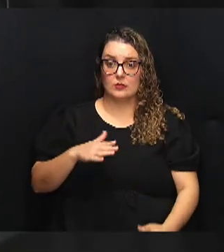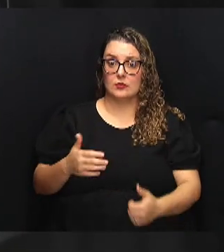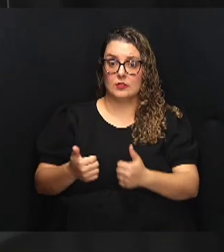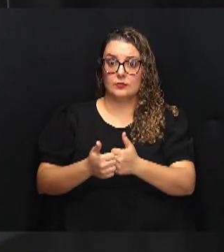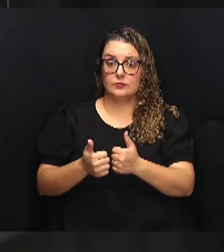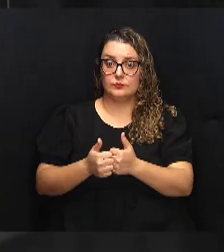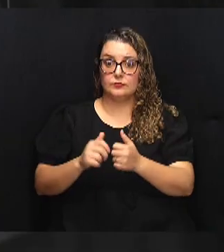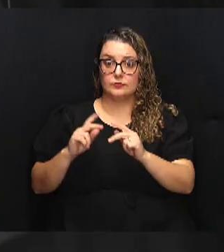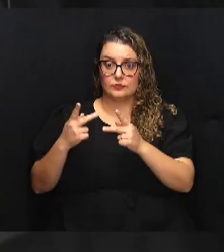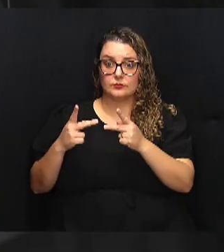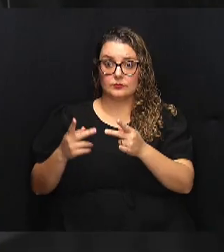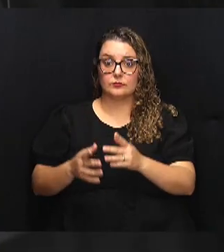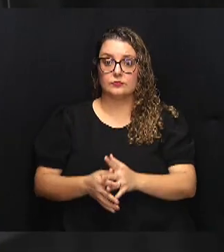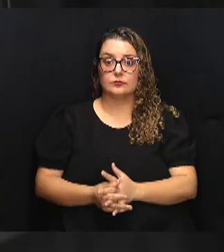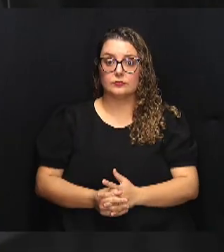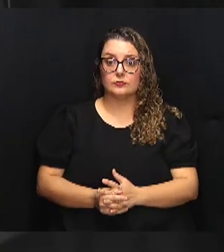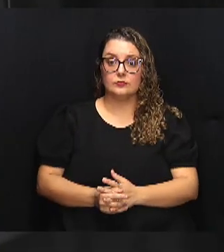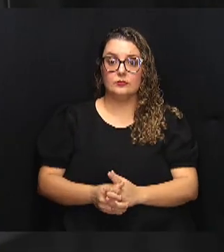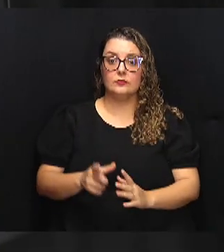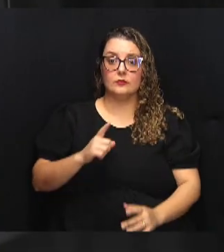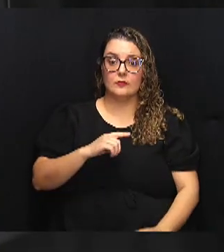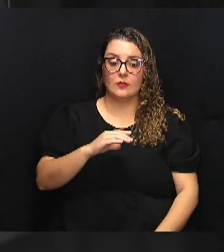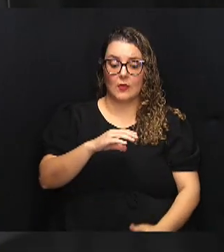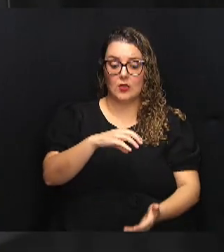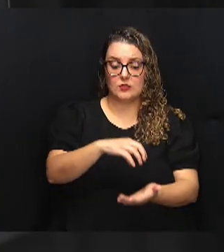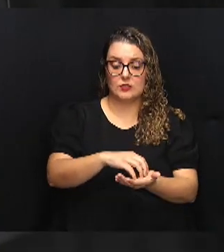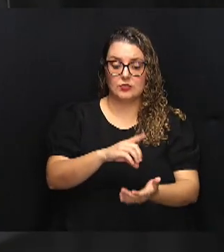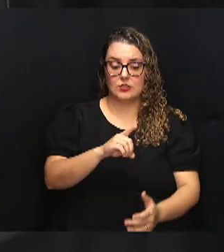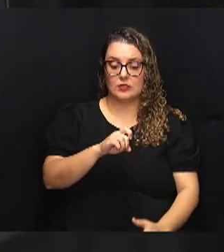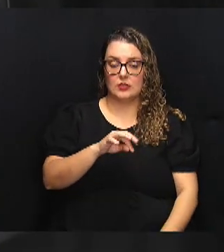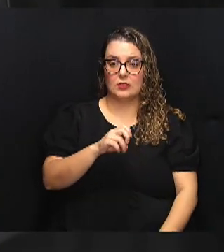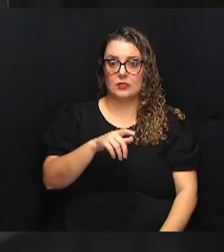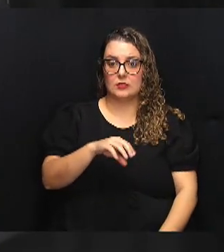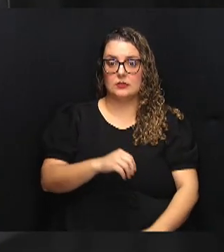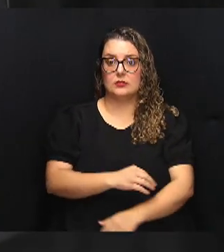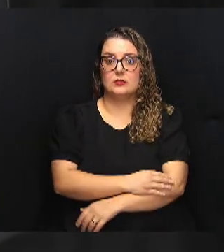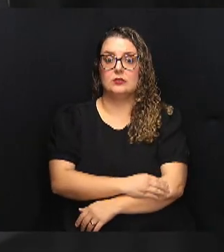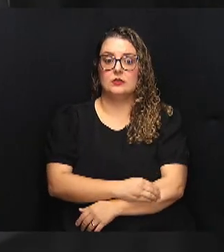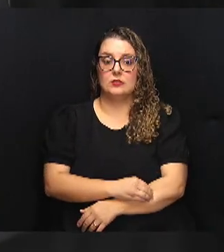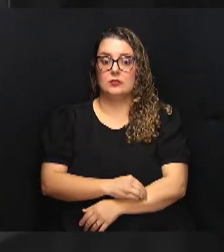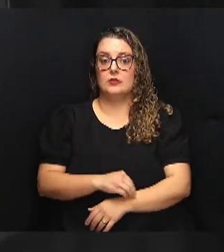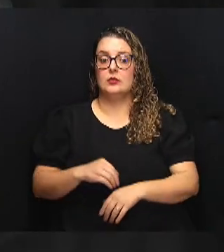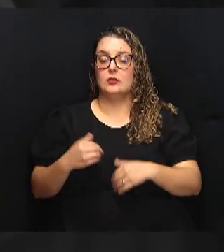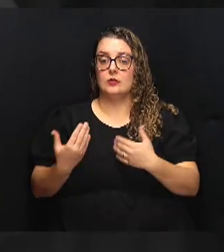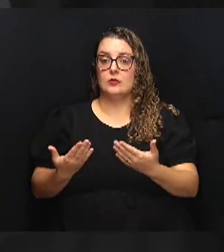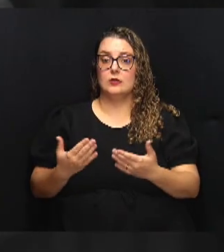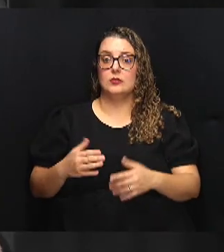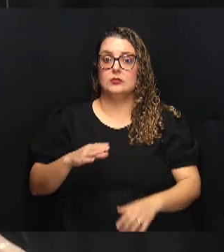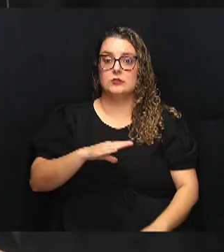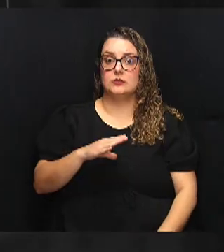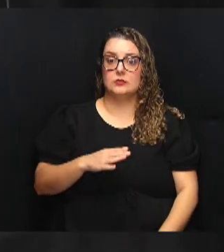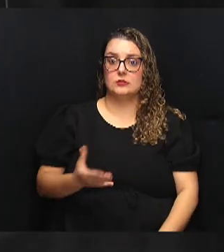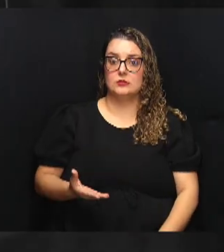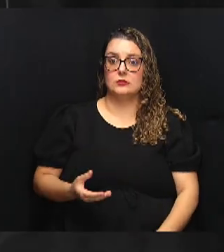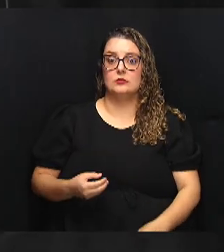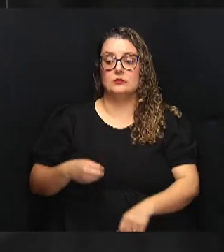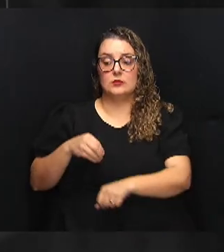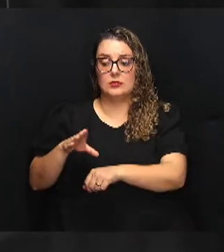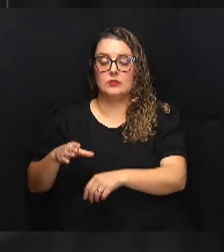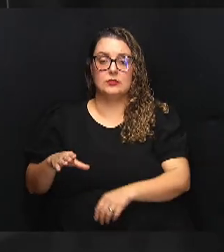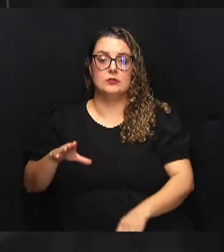é Hortolândia, né? Que lá tem o centro de detenção. Então, eles são de quais cidades? Né? Passa para o município, olha, está